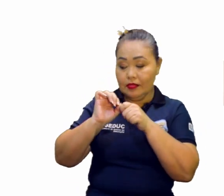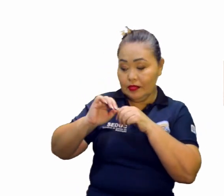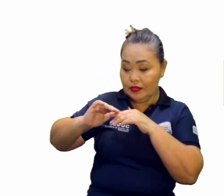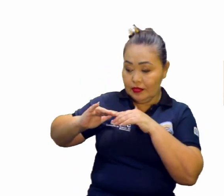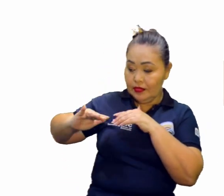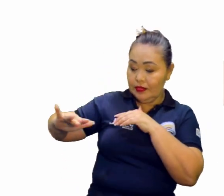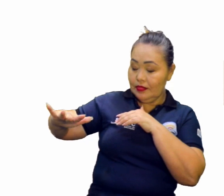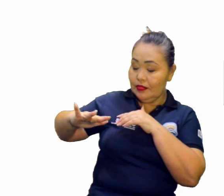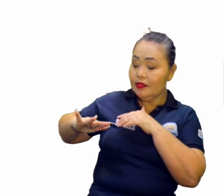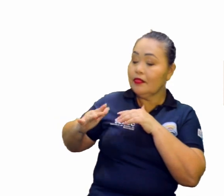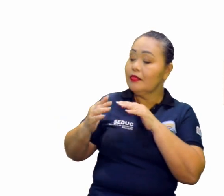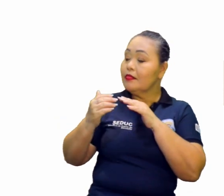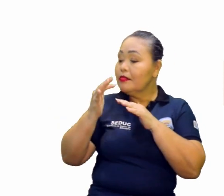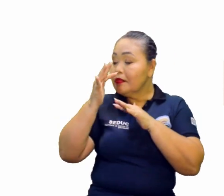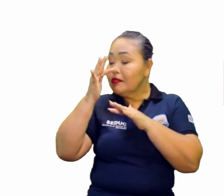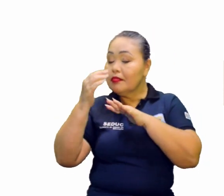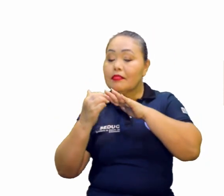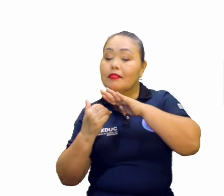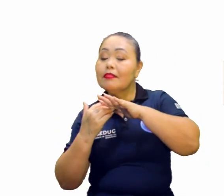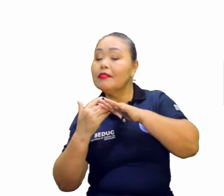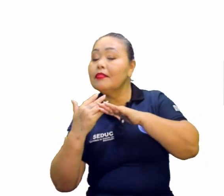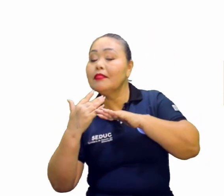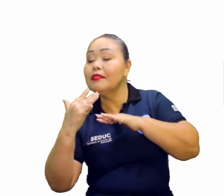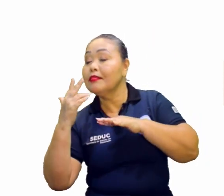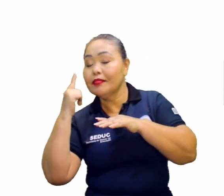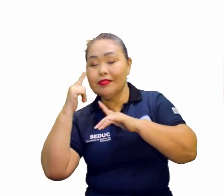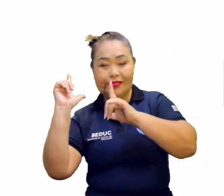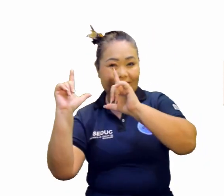né? A gente viu fotos ali,